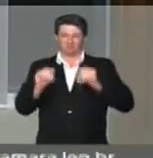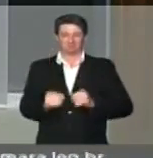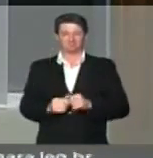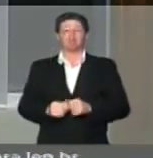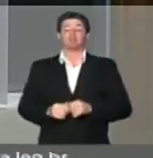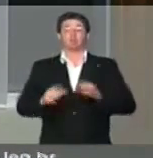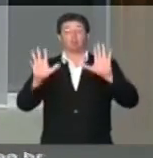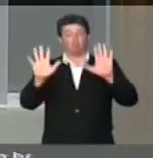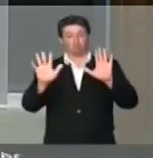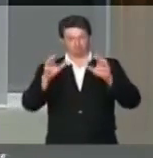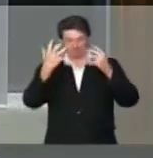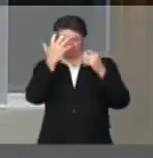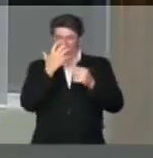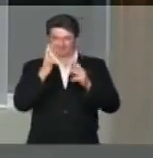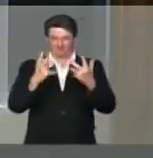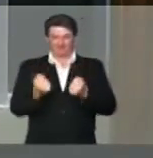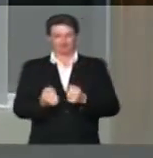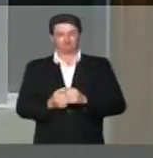Mas, falando sério aqui.